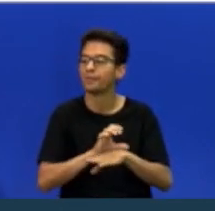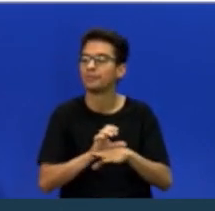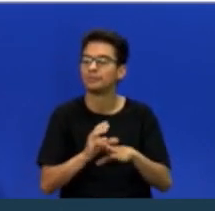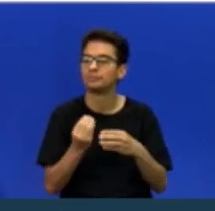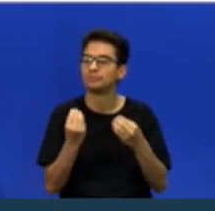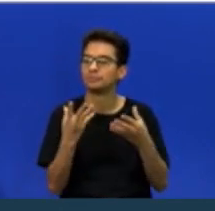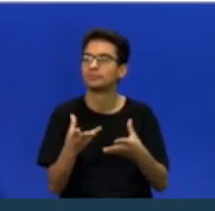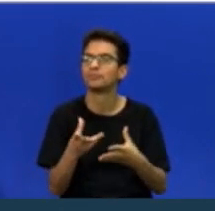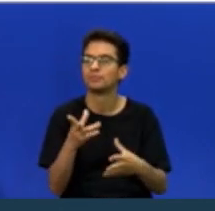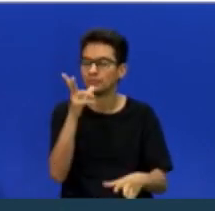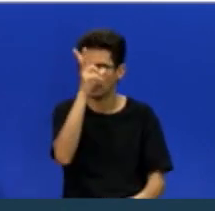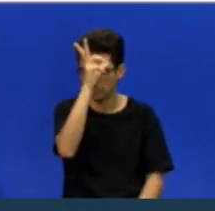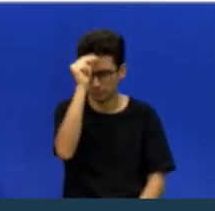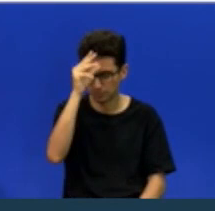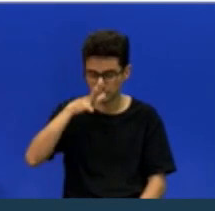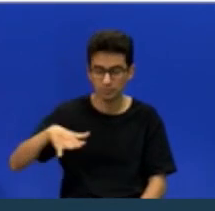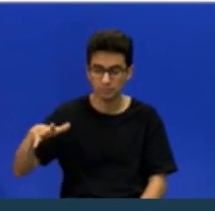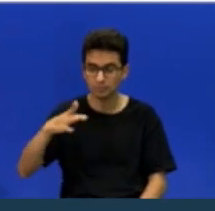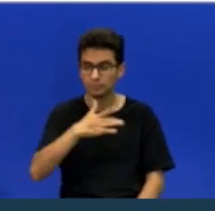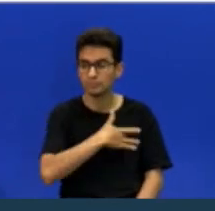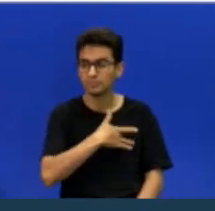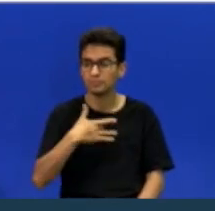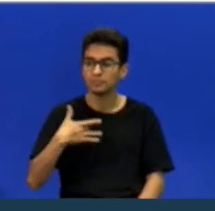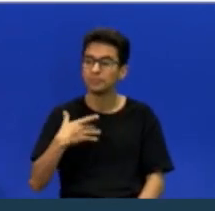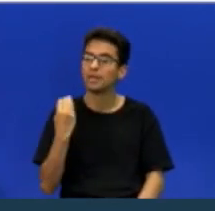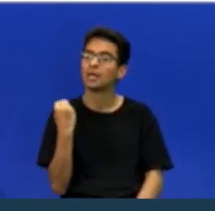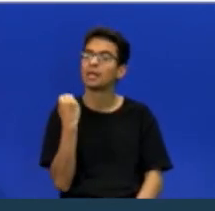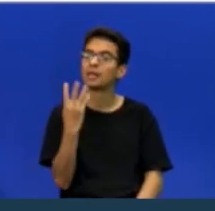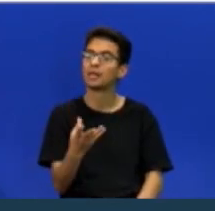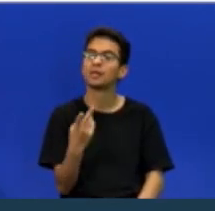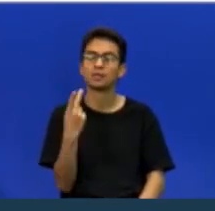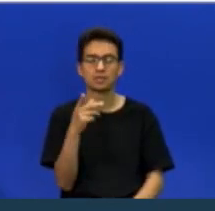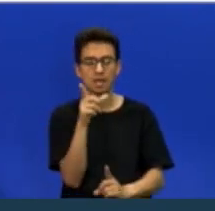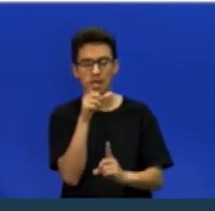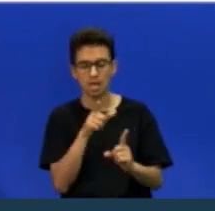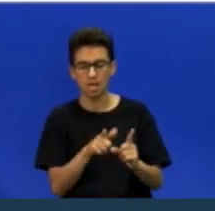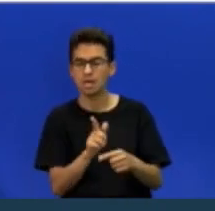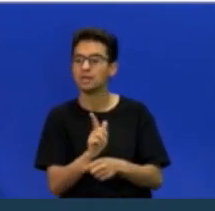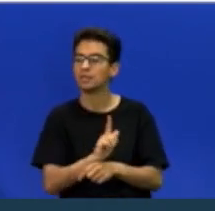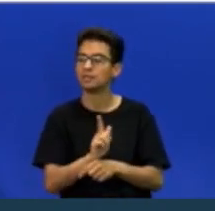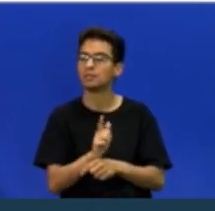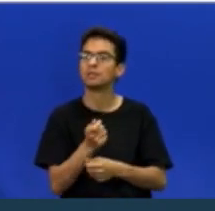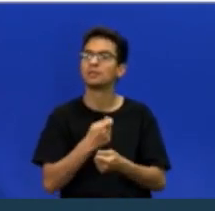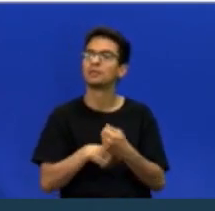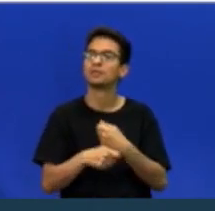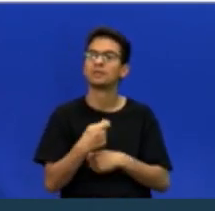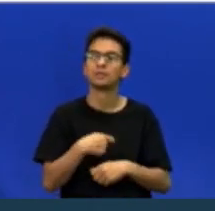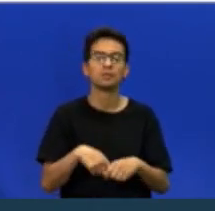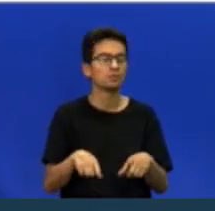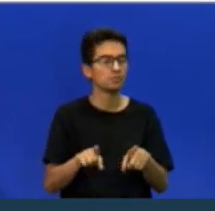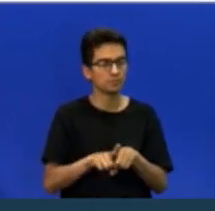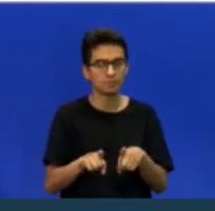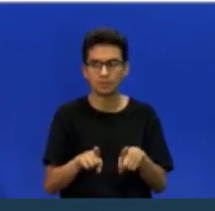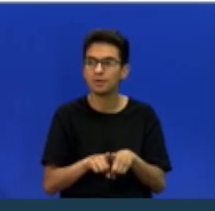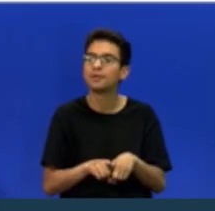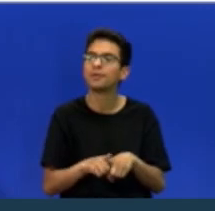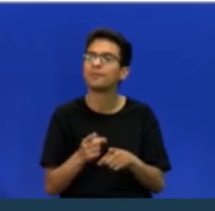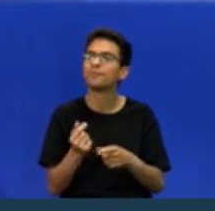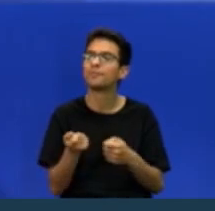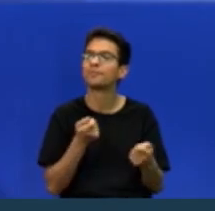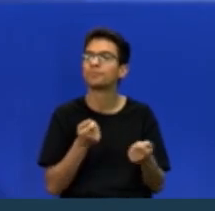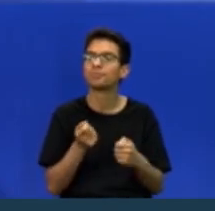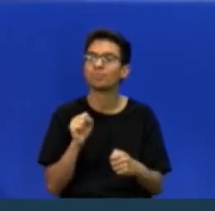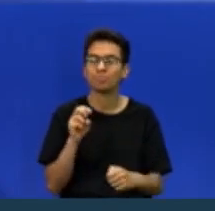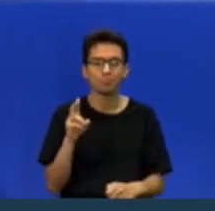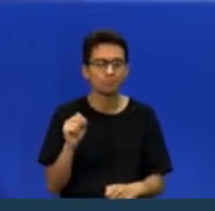com a municipalização das ações de saúde, tornando o município gestor administrativo e financeiro do